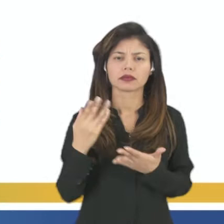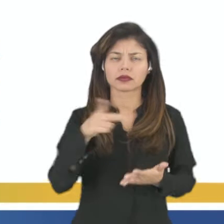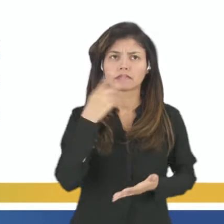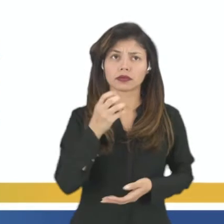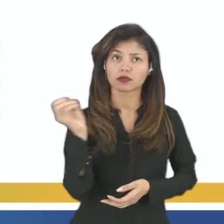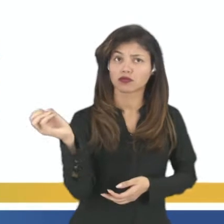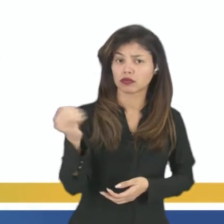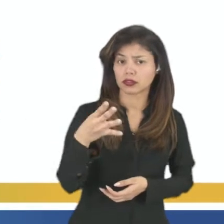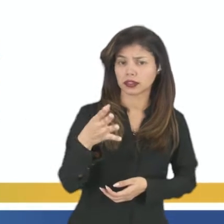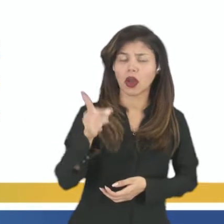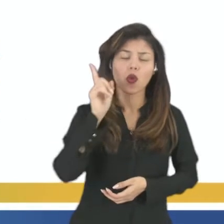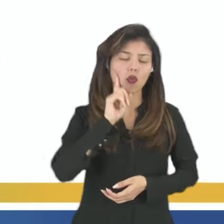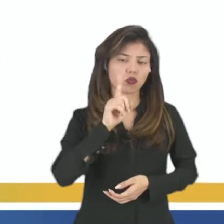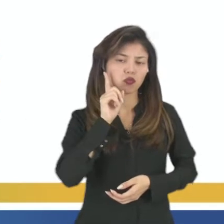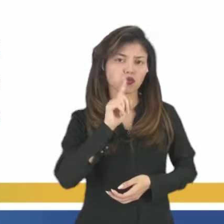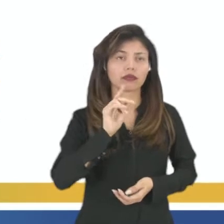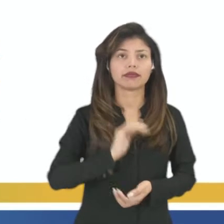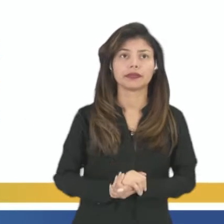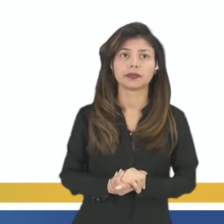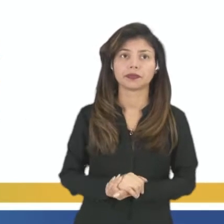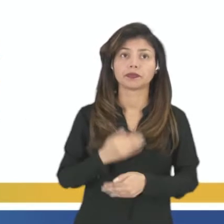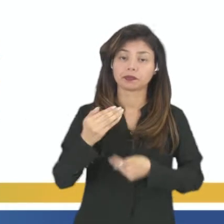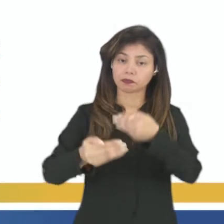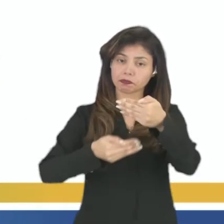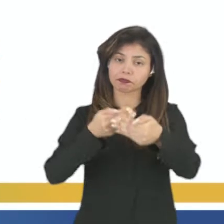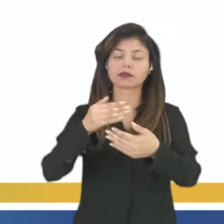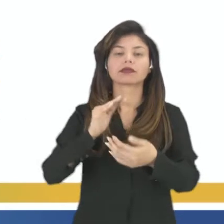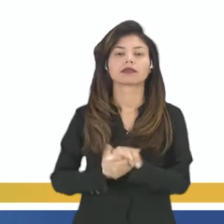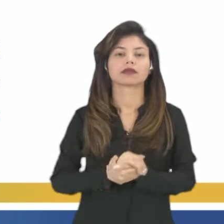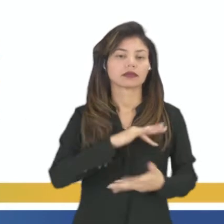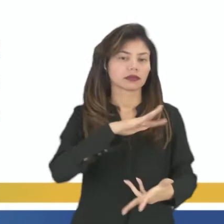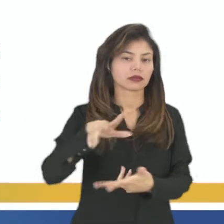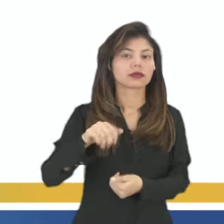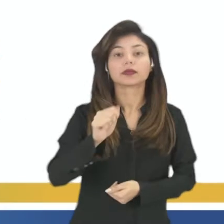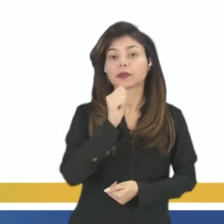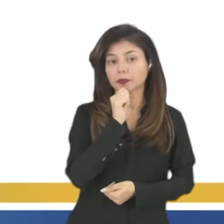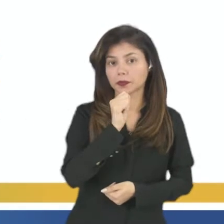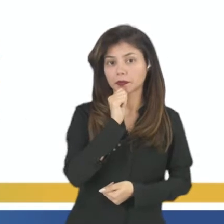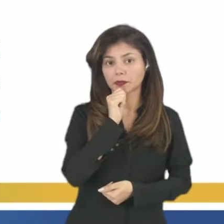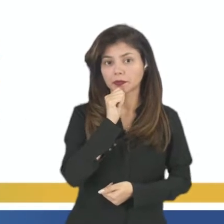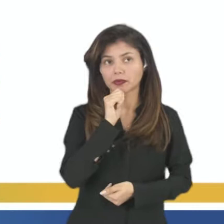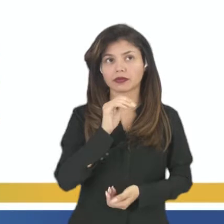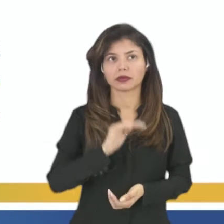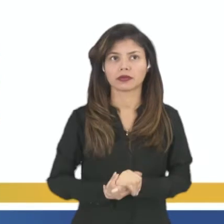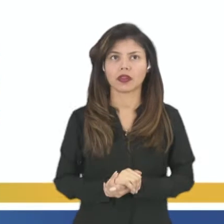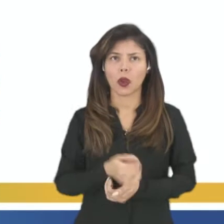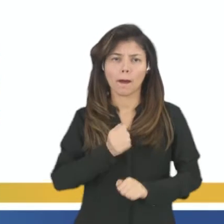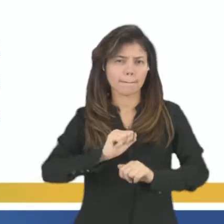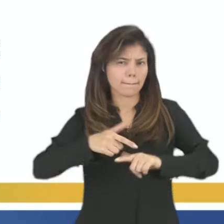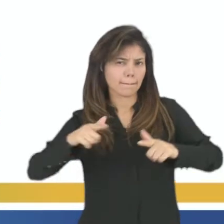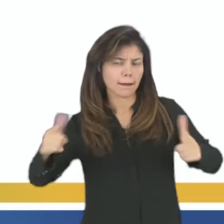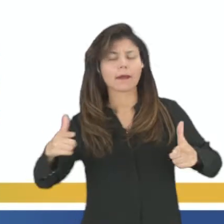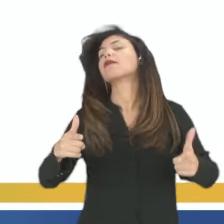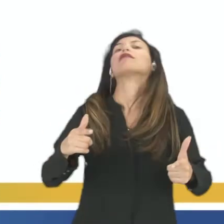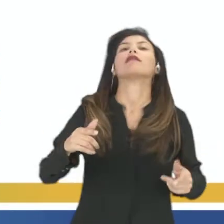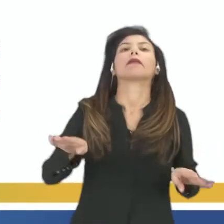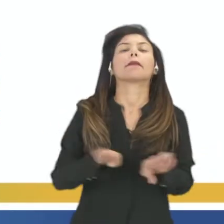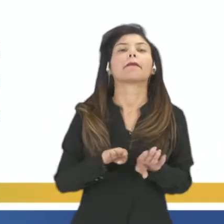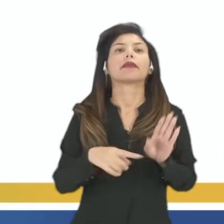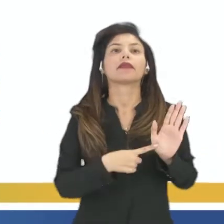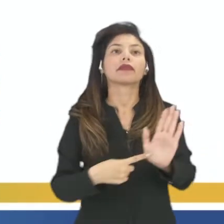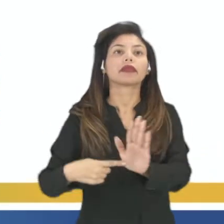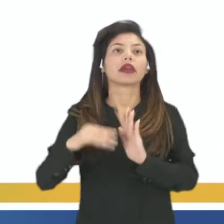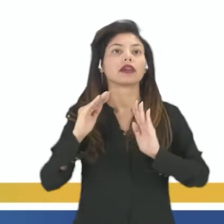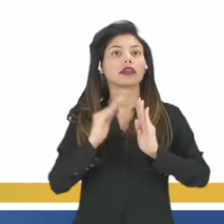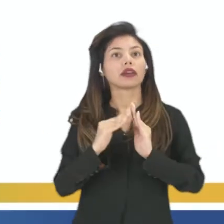de Nova York como uma das cidades desenvolvidas do mundo. Além de ser uma casa de duas maiores moedas da Bolsa de Valores, né, tem a